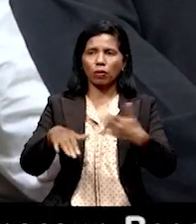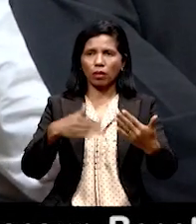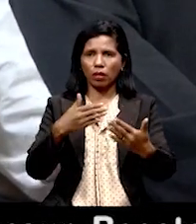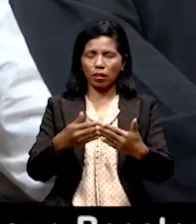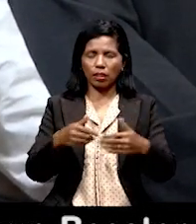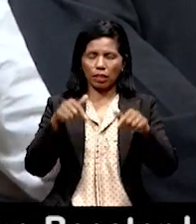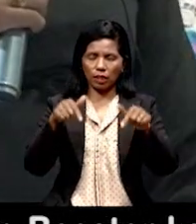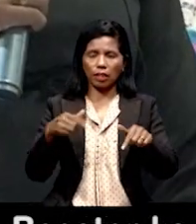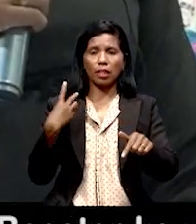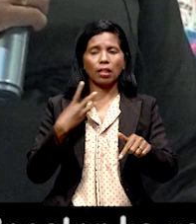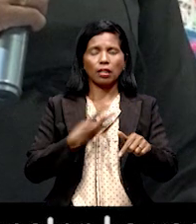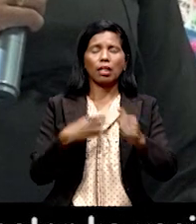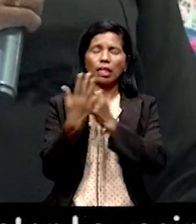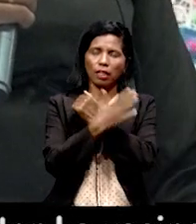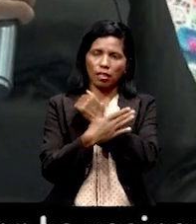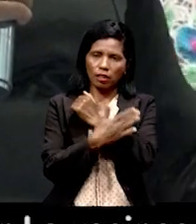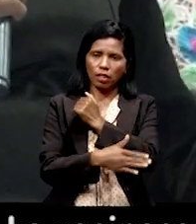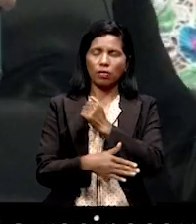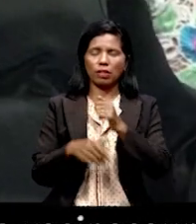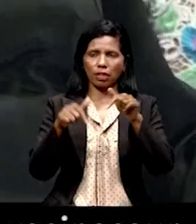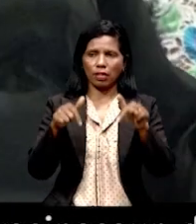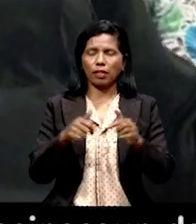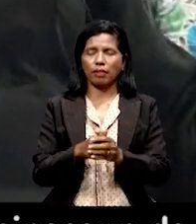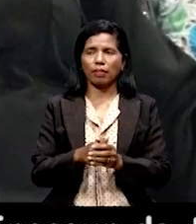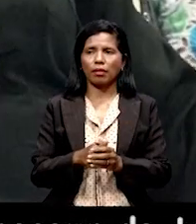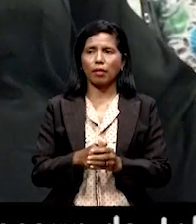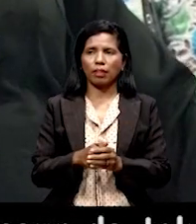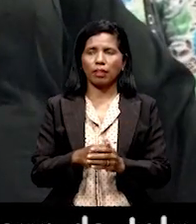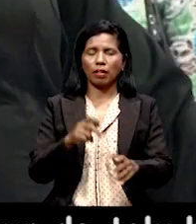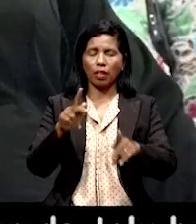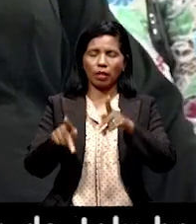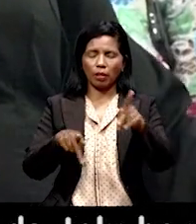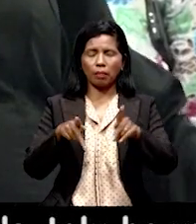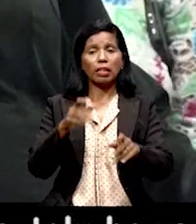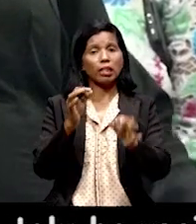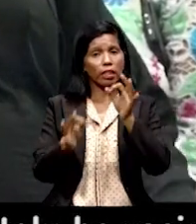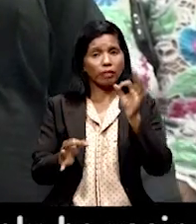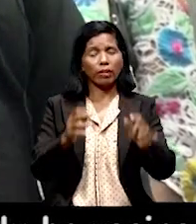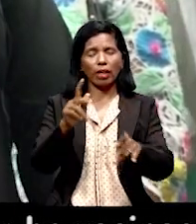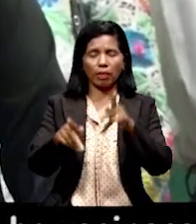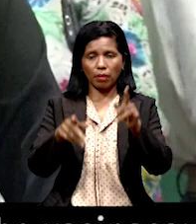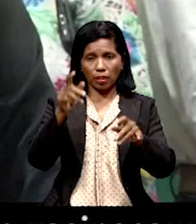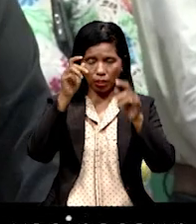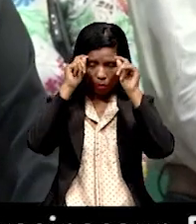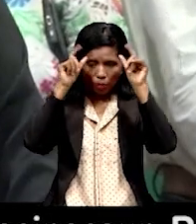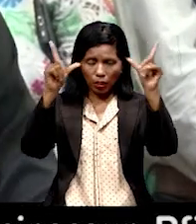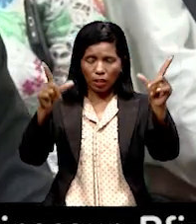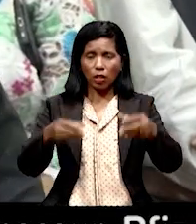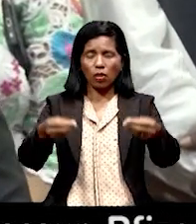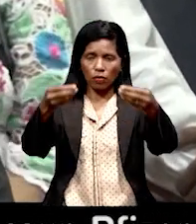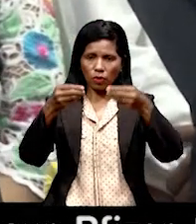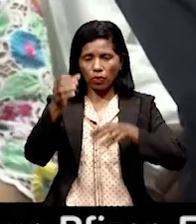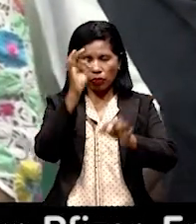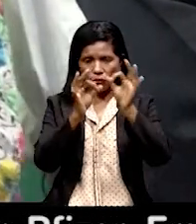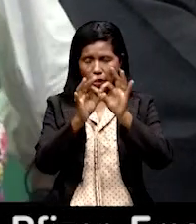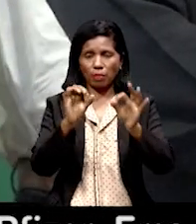raidobe e dané. Se cara e povo de Timor-Leste for fiar mai hao a tu sai